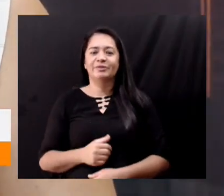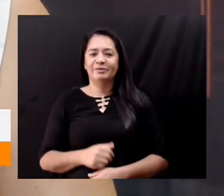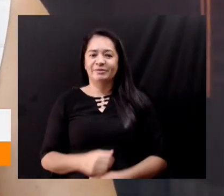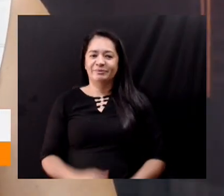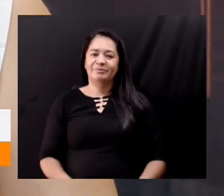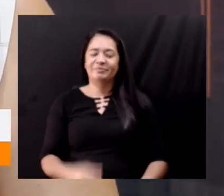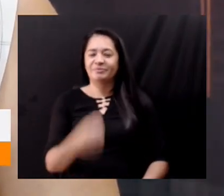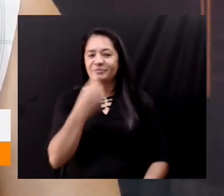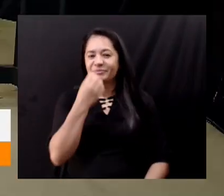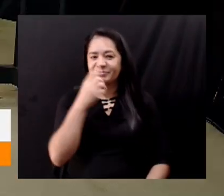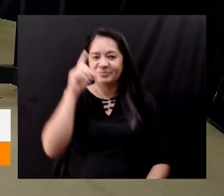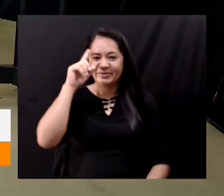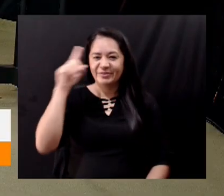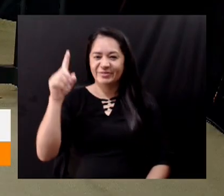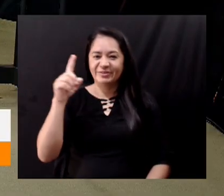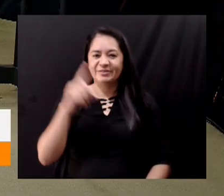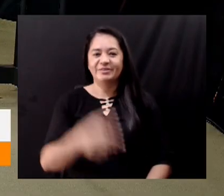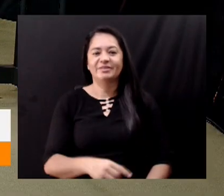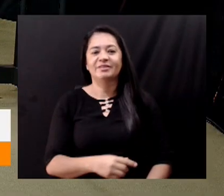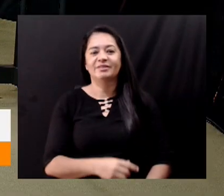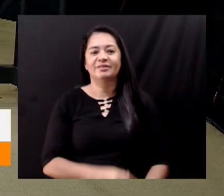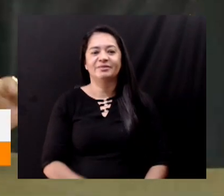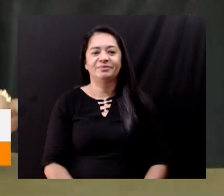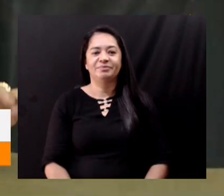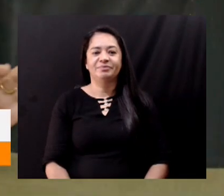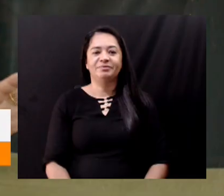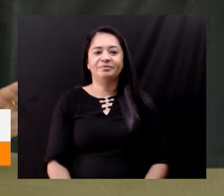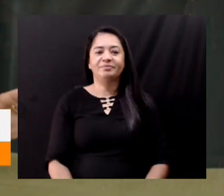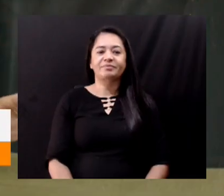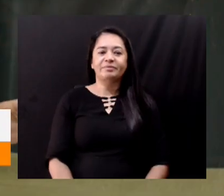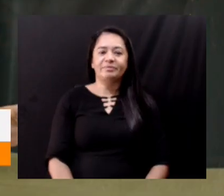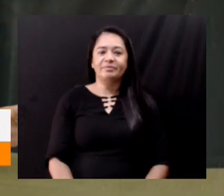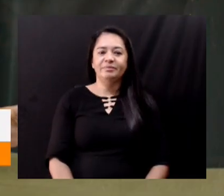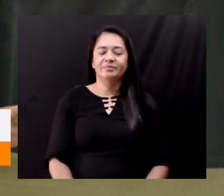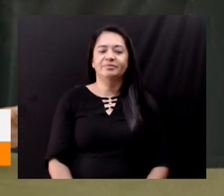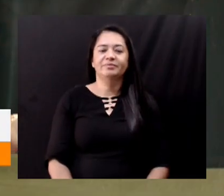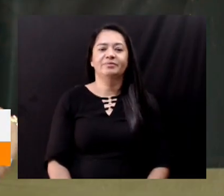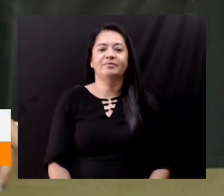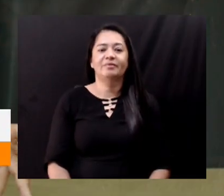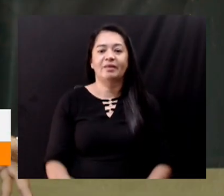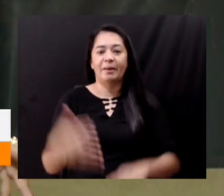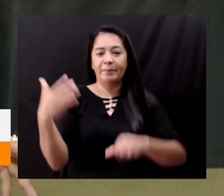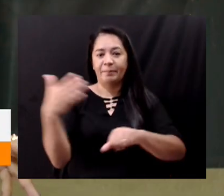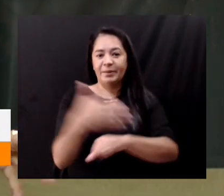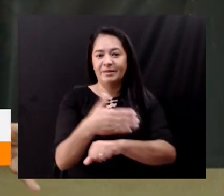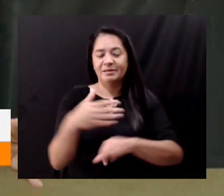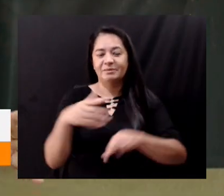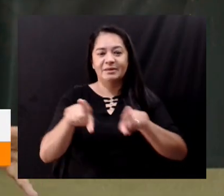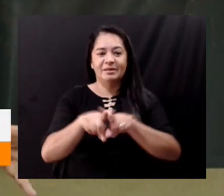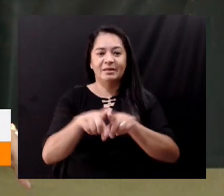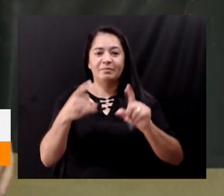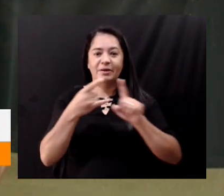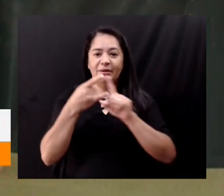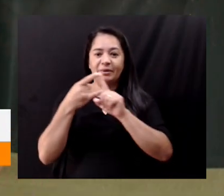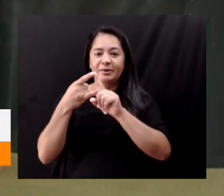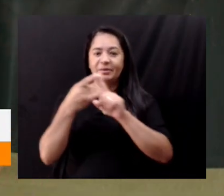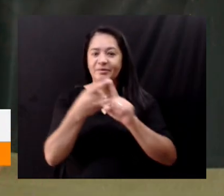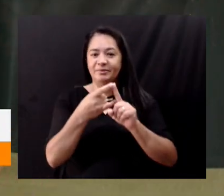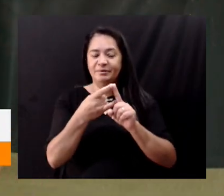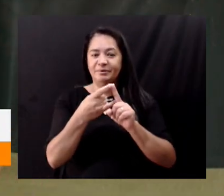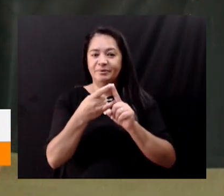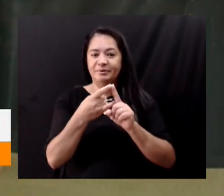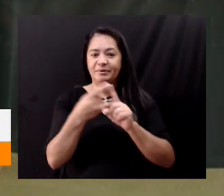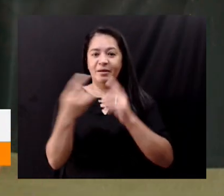a oportunidade. Muito bem. Olha só, gente, participando pelo Zoom com a gente, a psicóloga clínica especialista